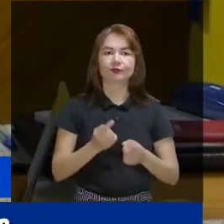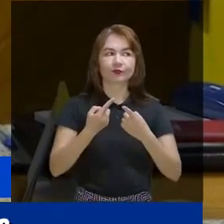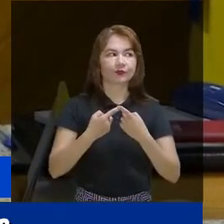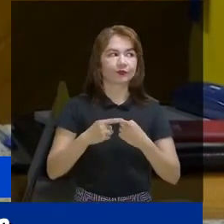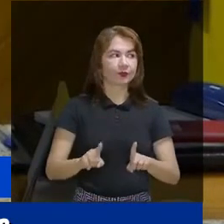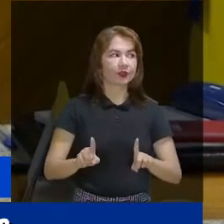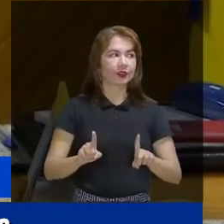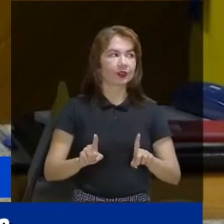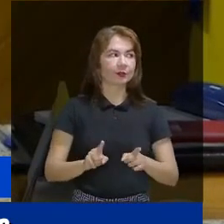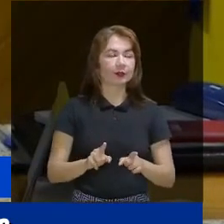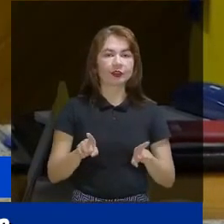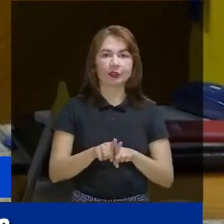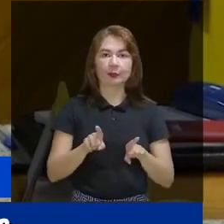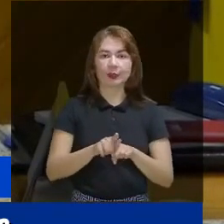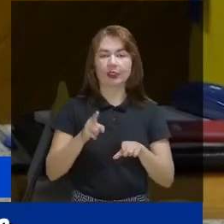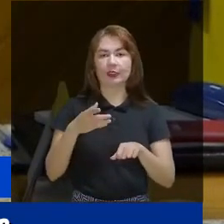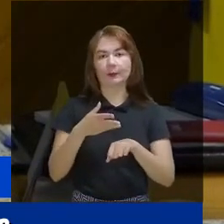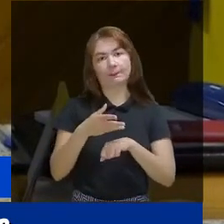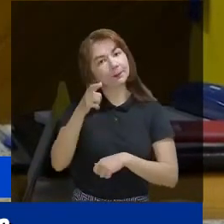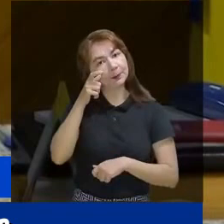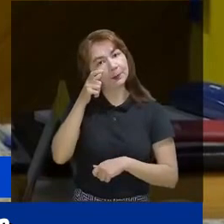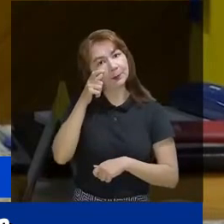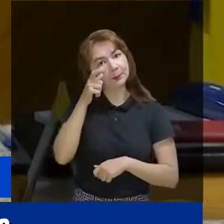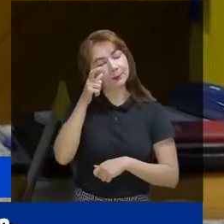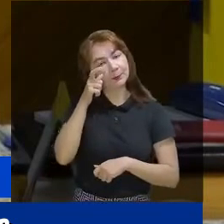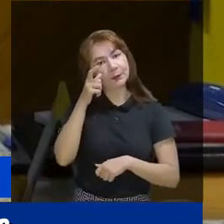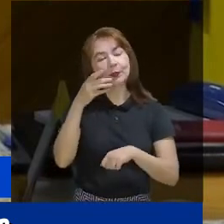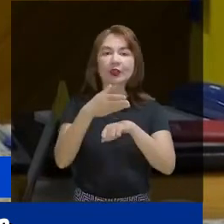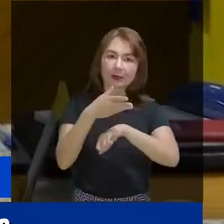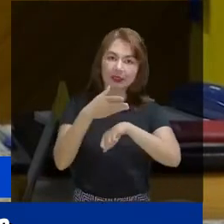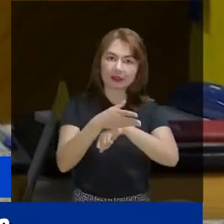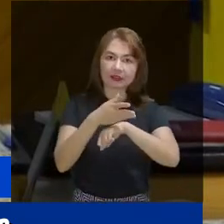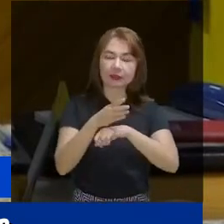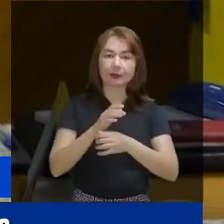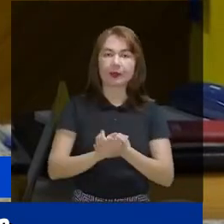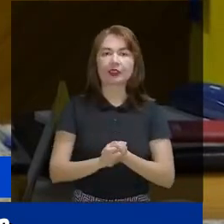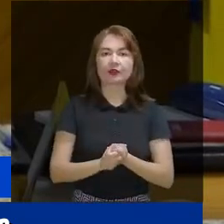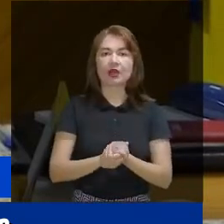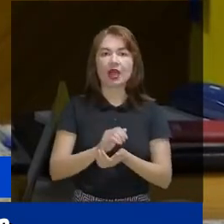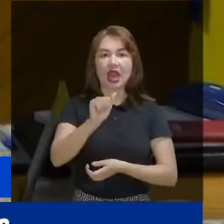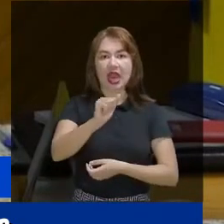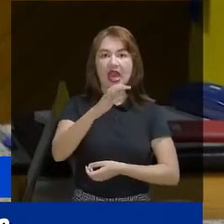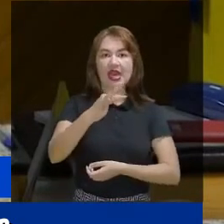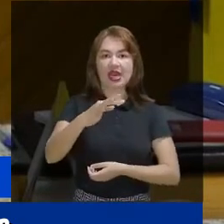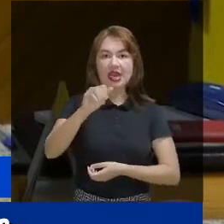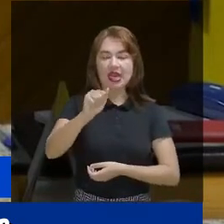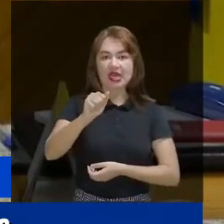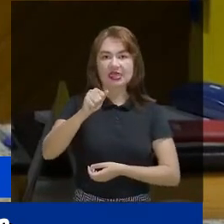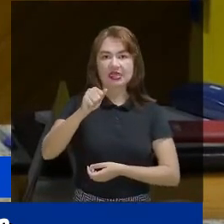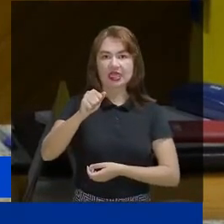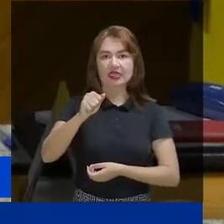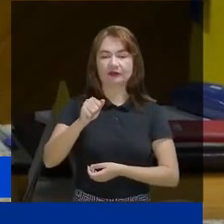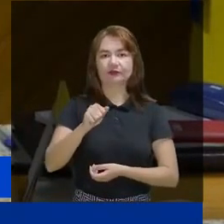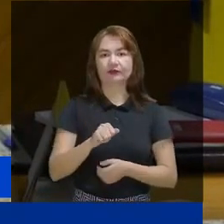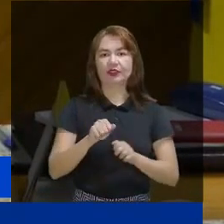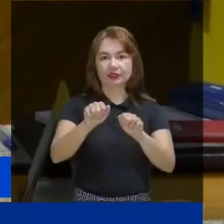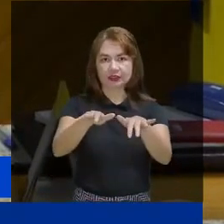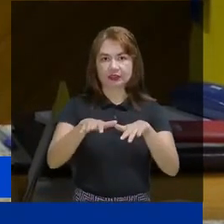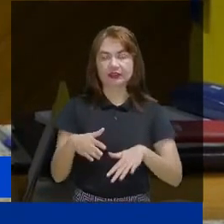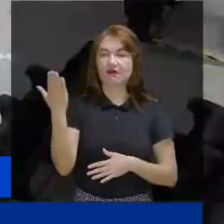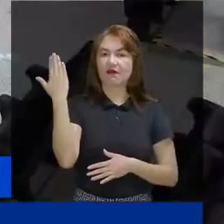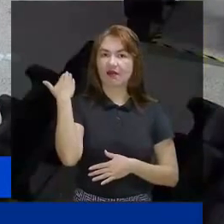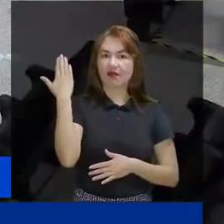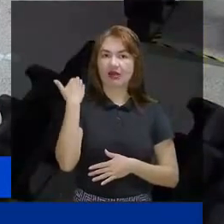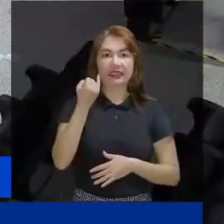mas estão participando. Dia 2 de 5 de 2024. Aos pares a ata da nossa última sessão. Se não houver